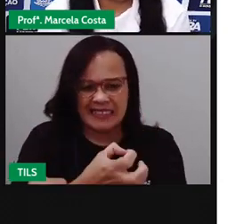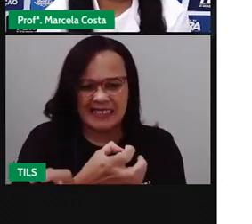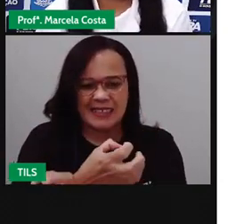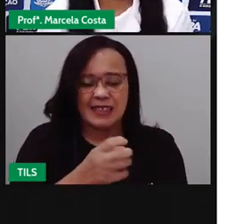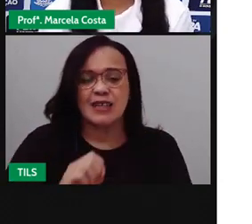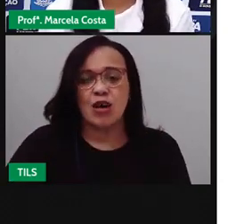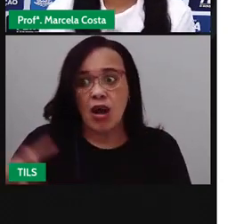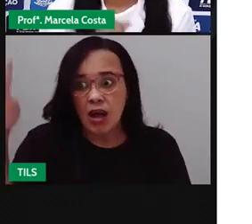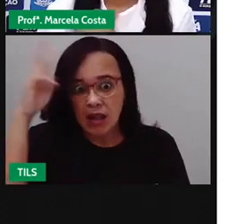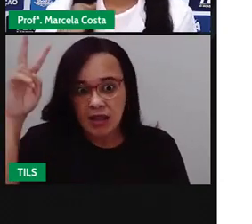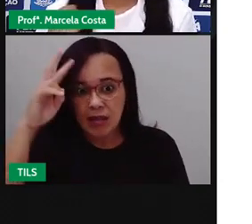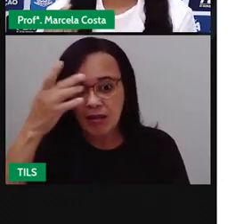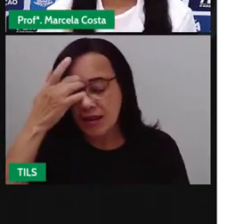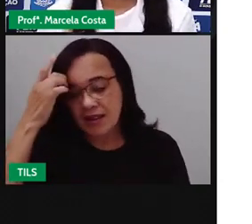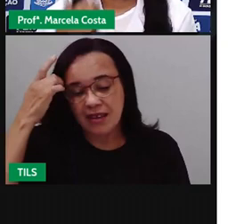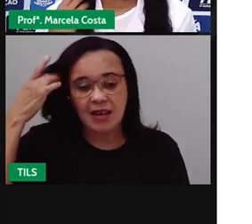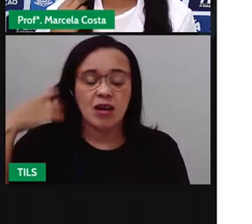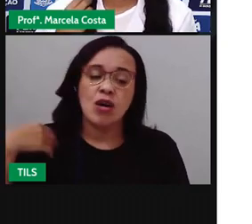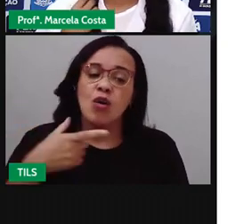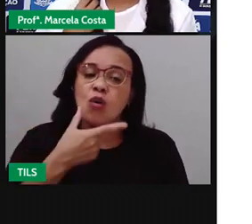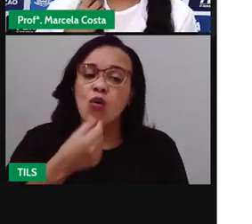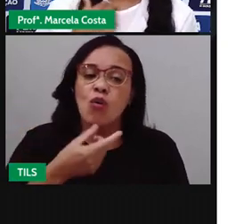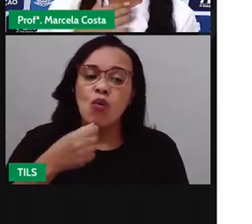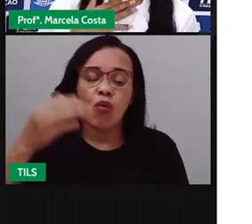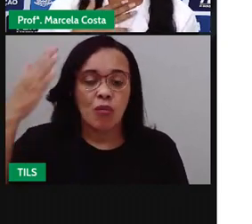Rui Barbosa,